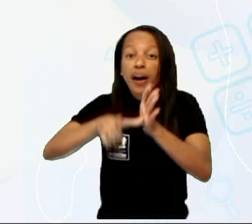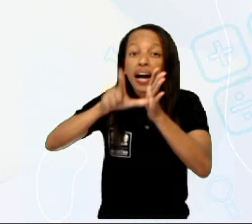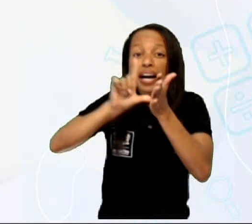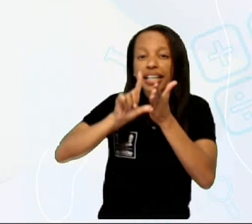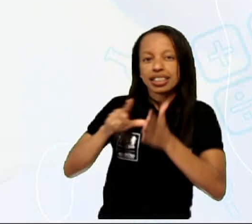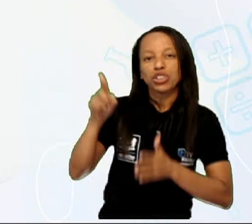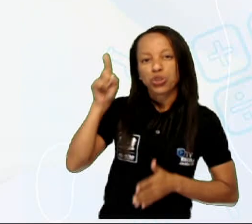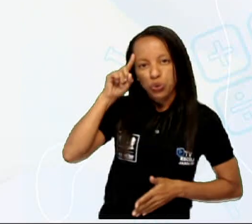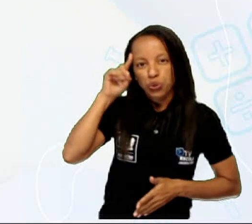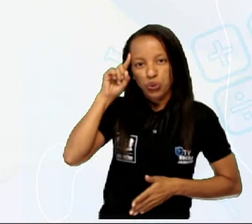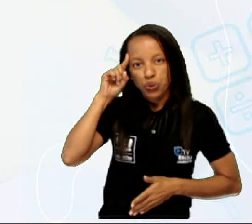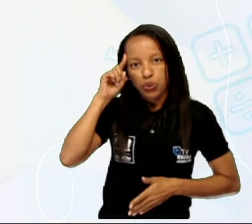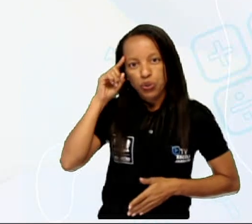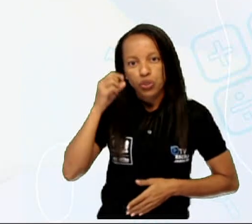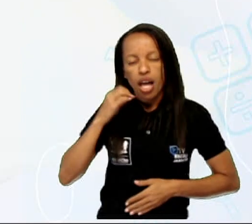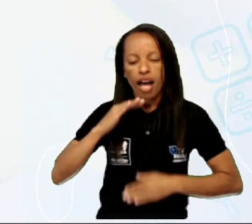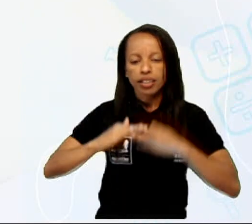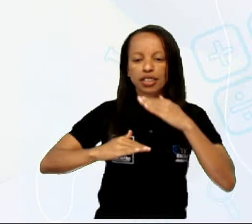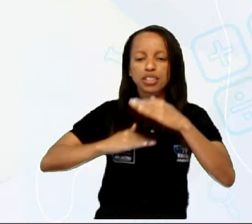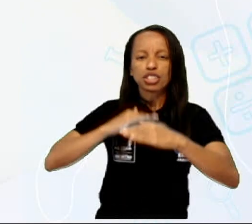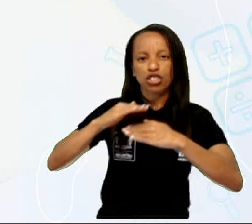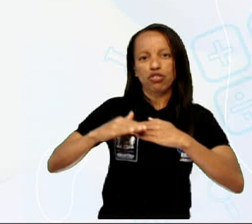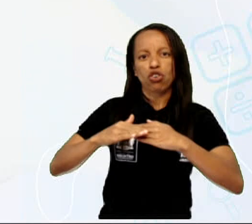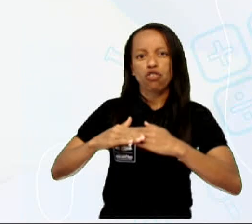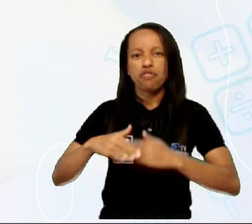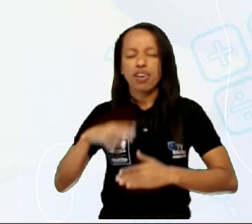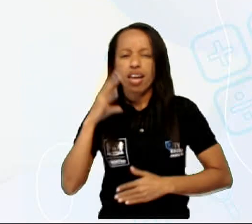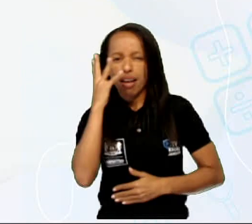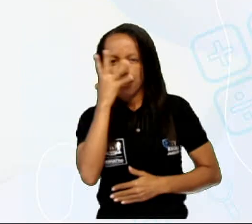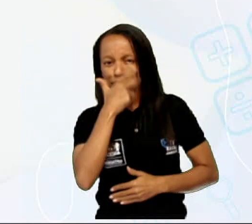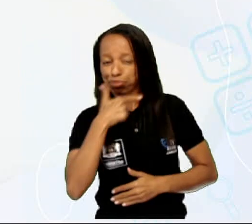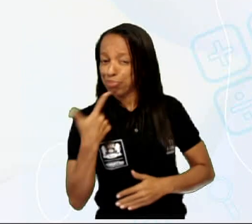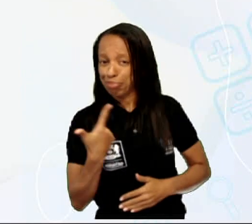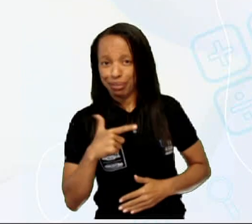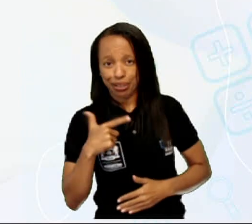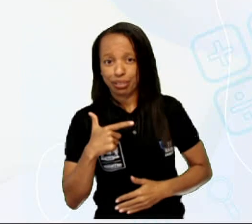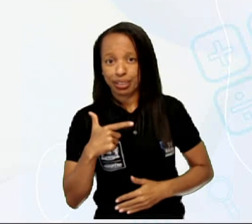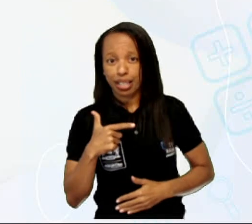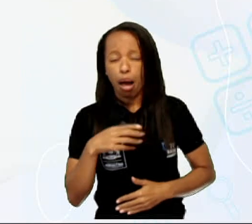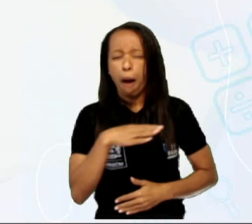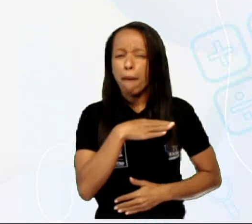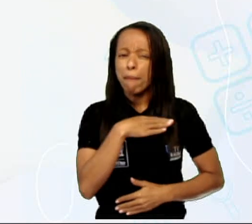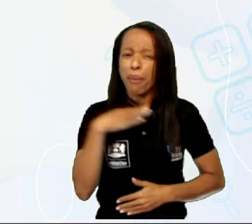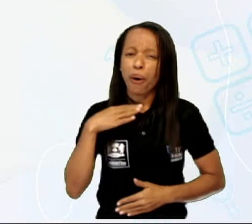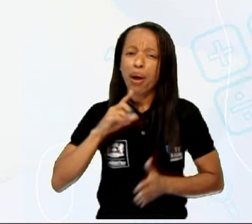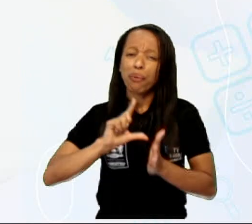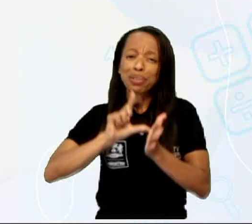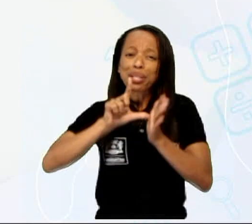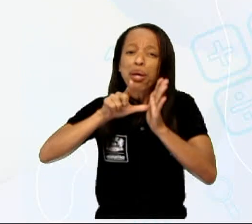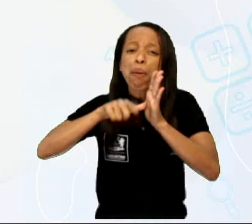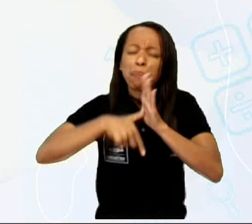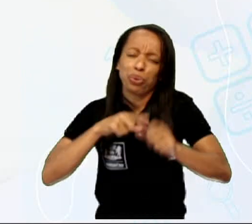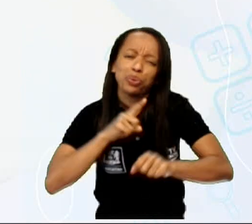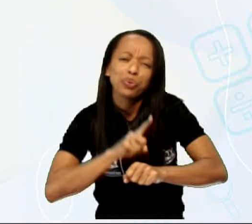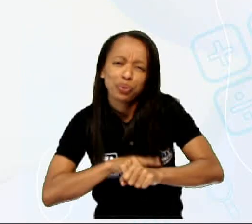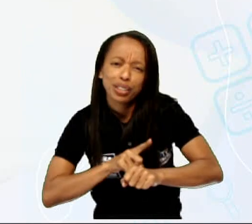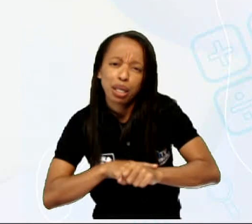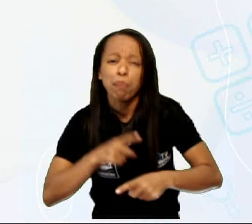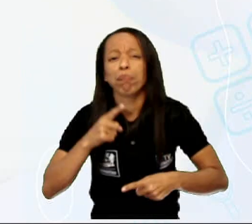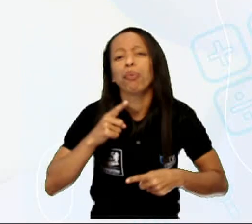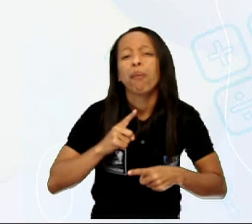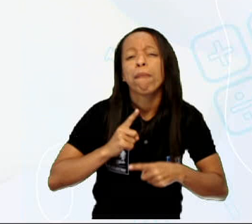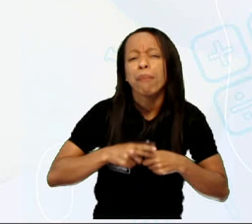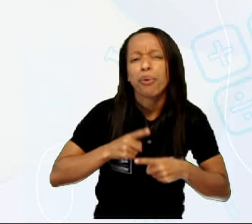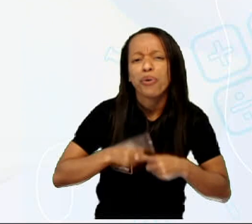tinha sabedoria. E morreu depois da hora, pelas artes que fazia. E nasceu de